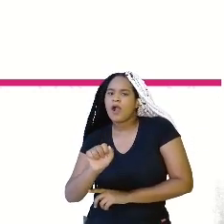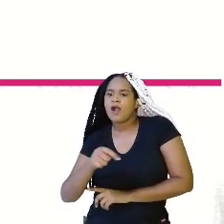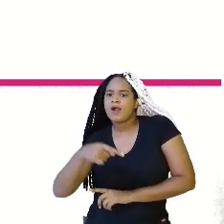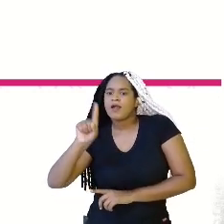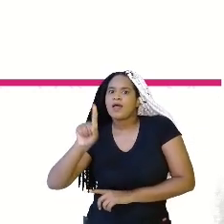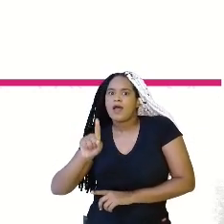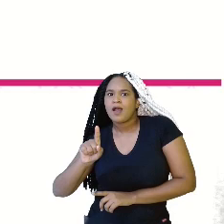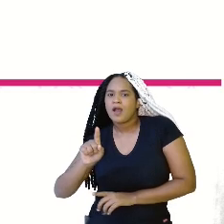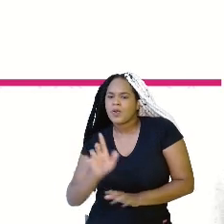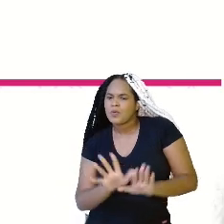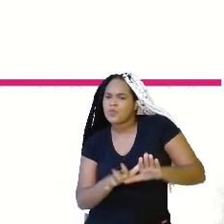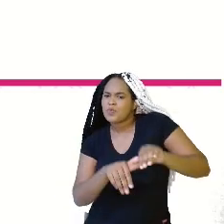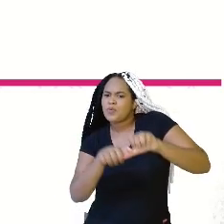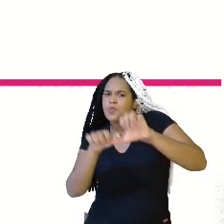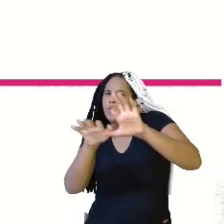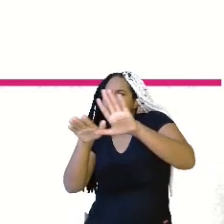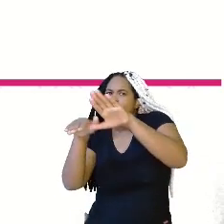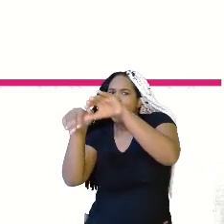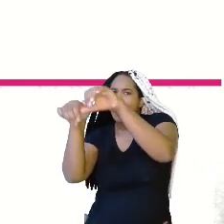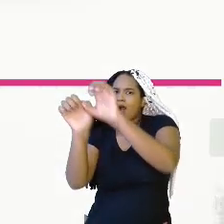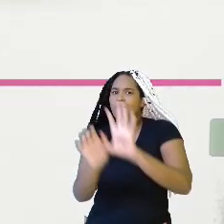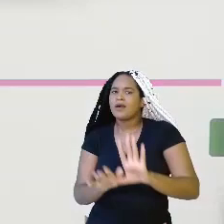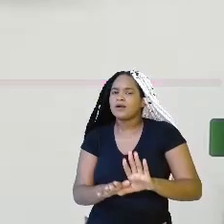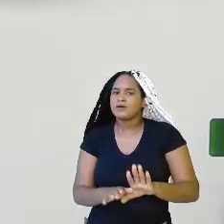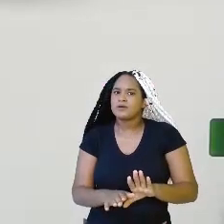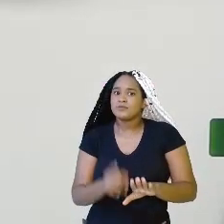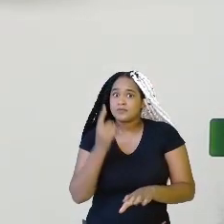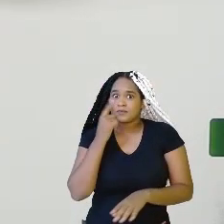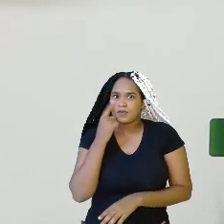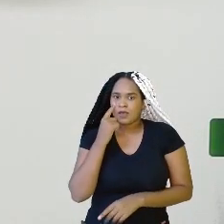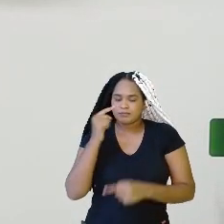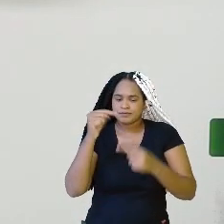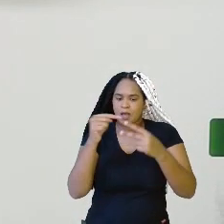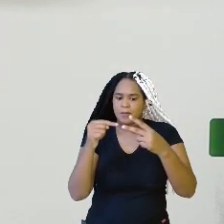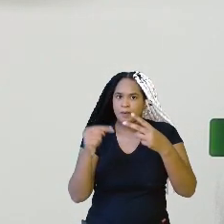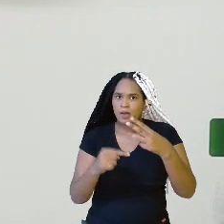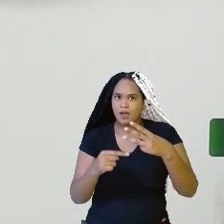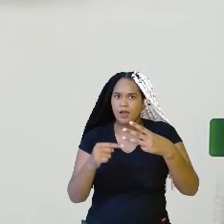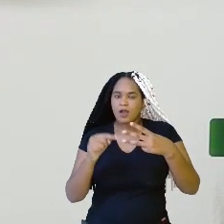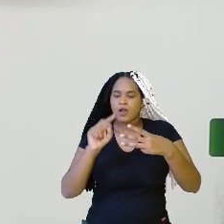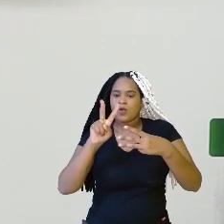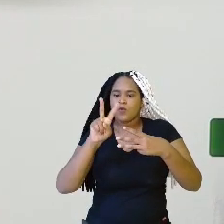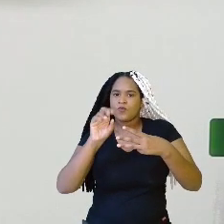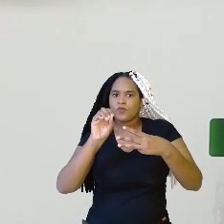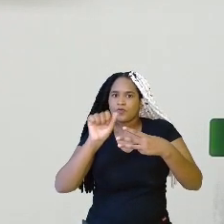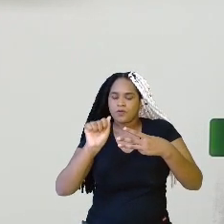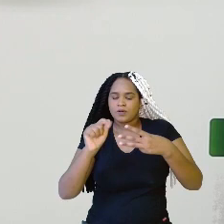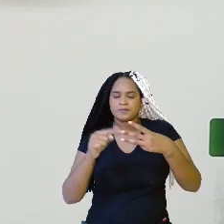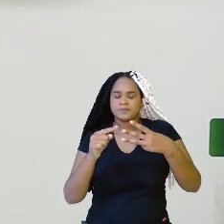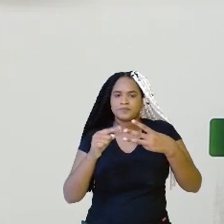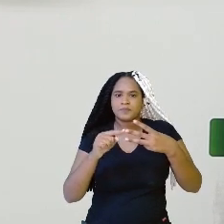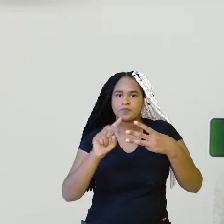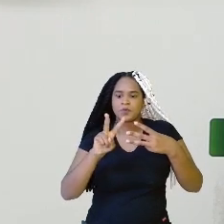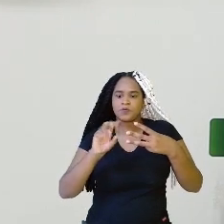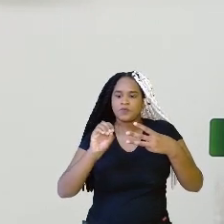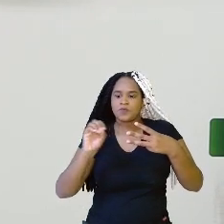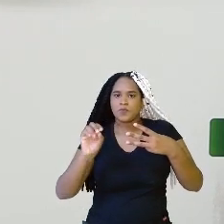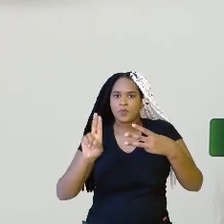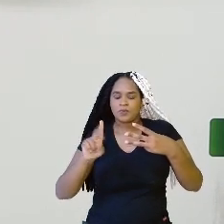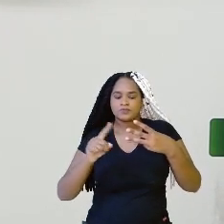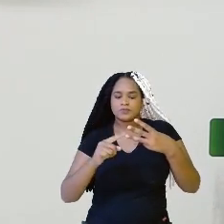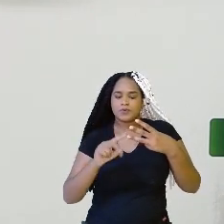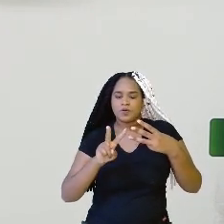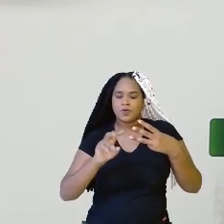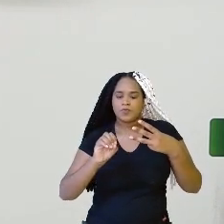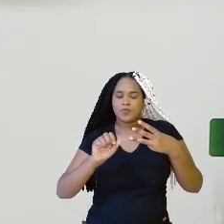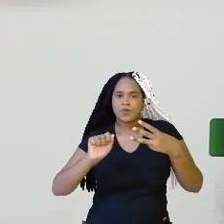alto. Veja o verbo aí, voa, voou e voará. Voa, ele está acontecendo